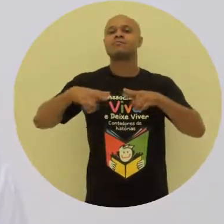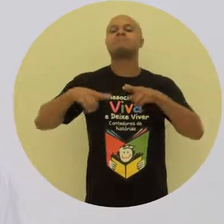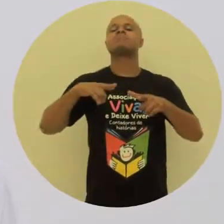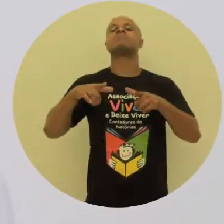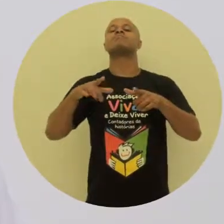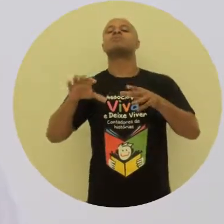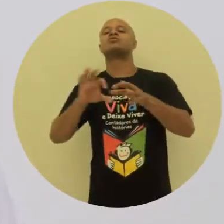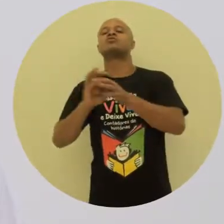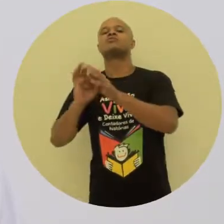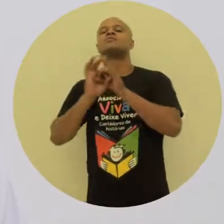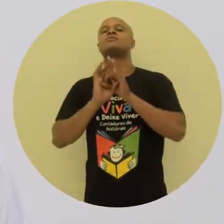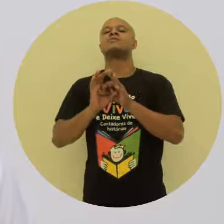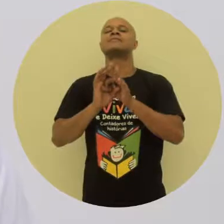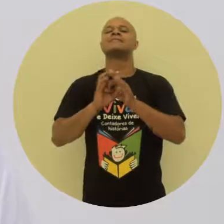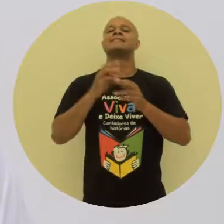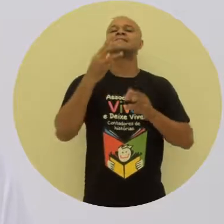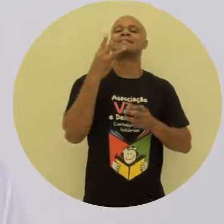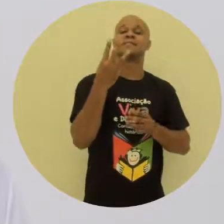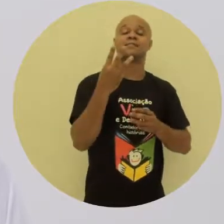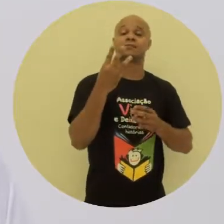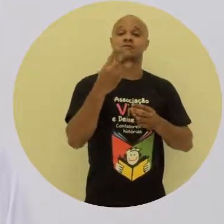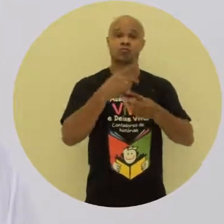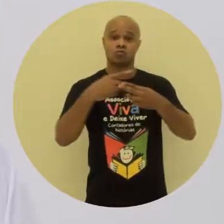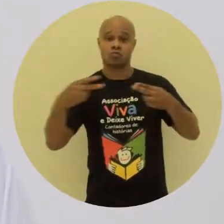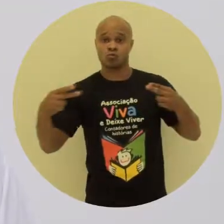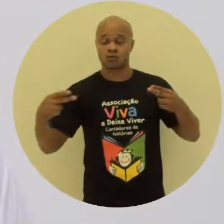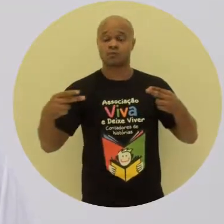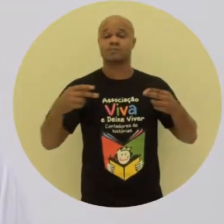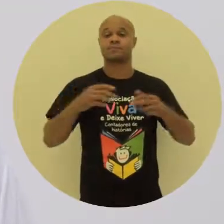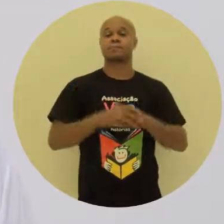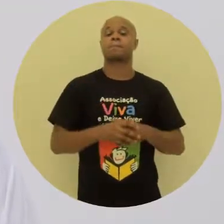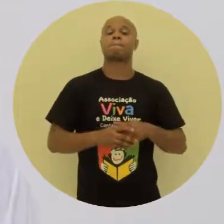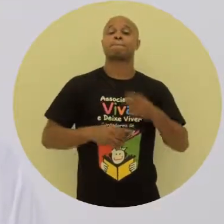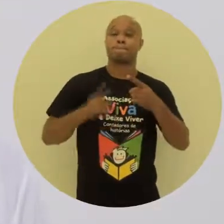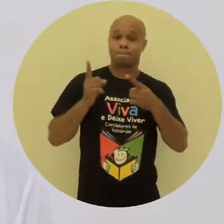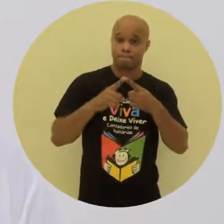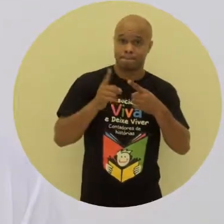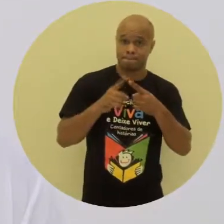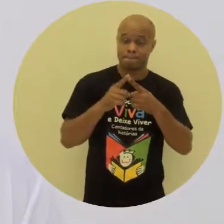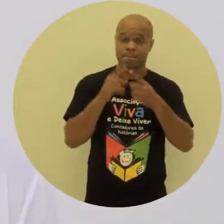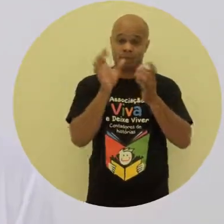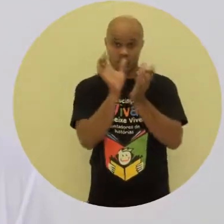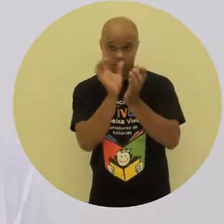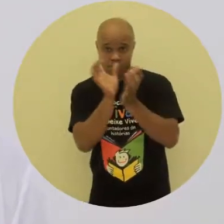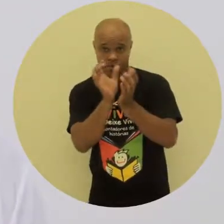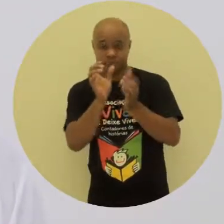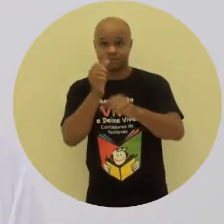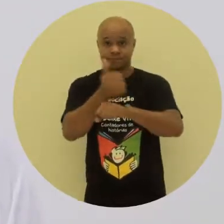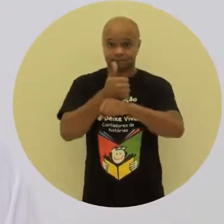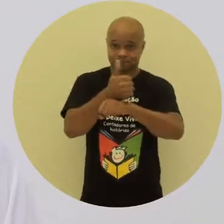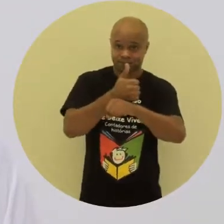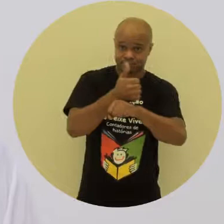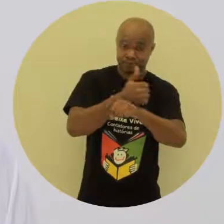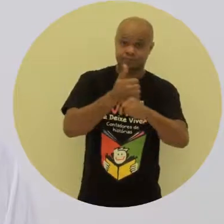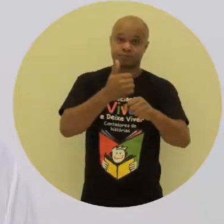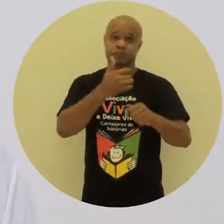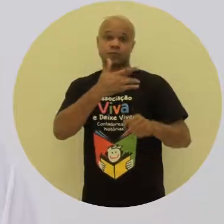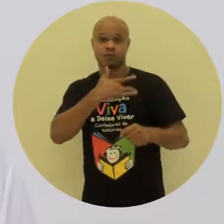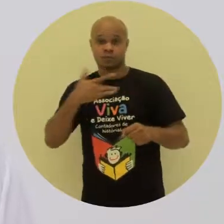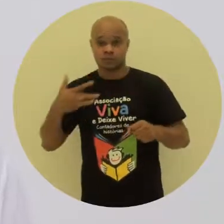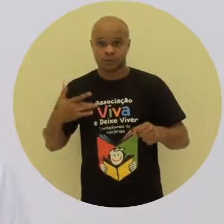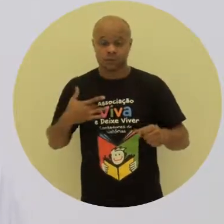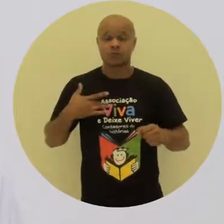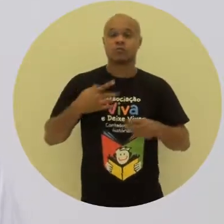ações, envolve efetivamente 3 grandes eixos. O eixo da equipe de profissionais da saúde, com a